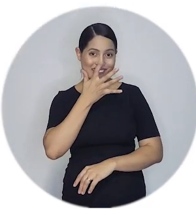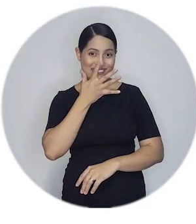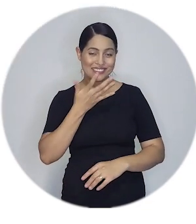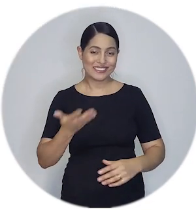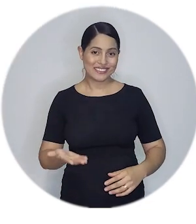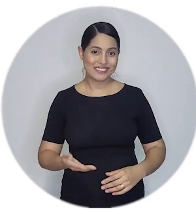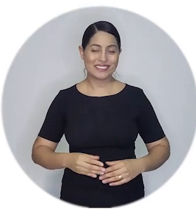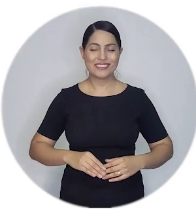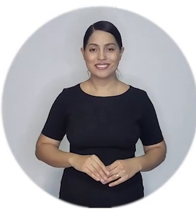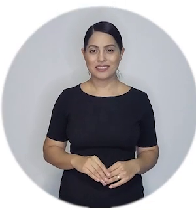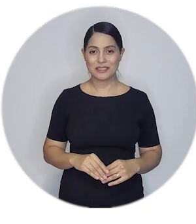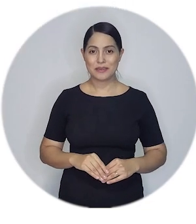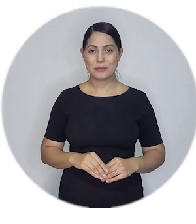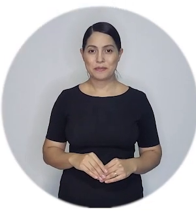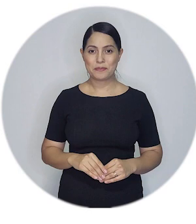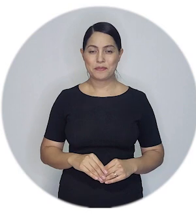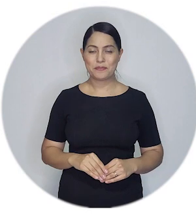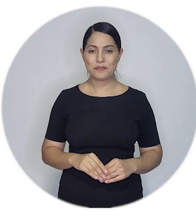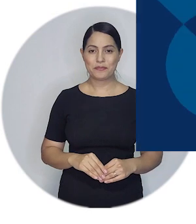em oab.org.br.